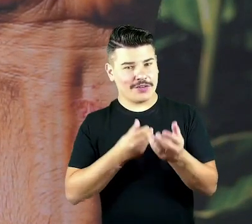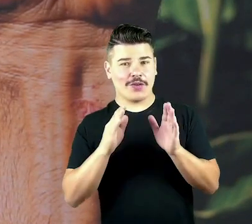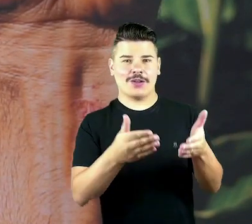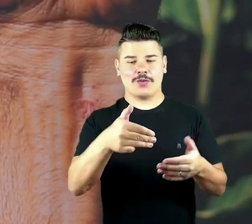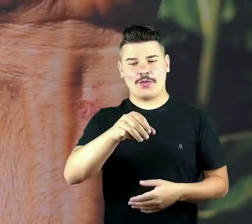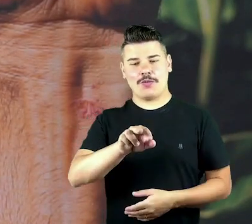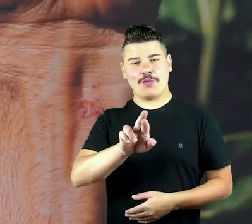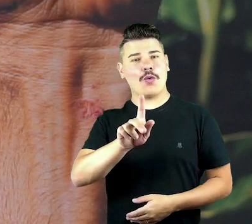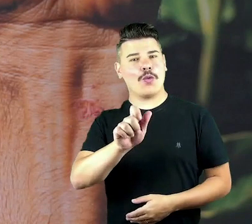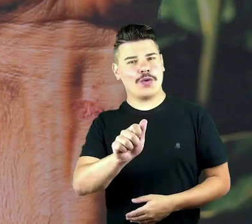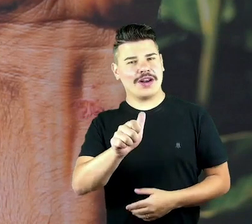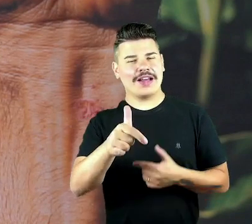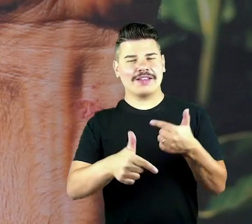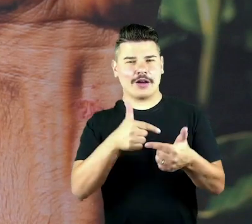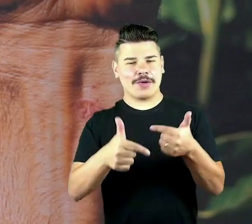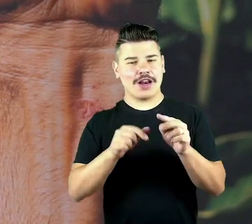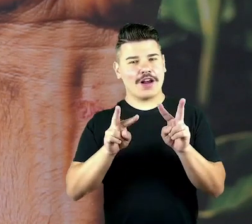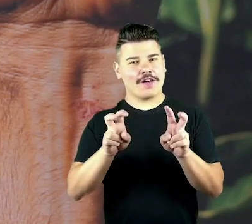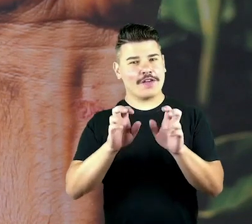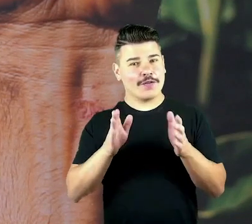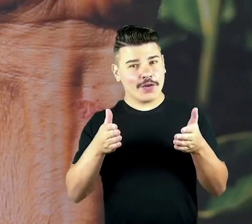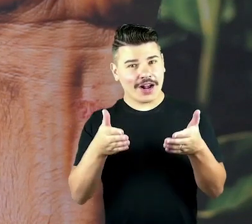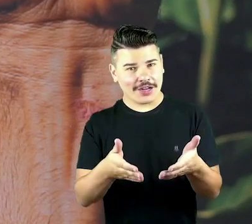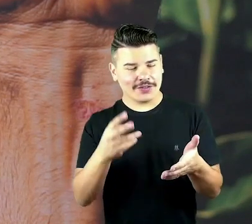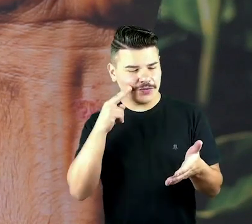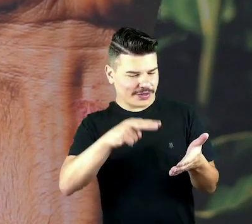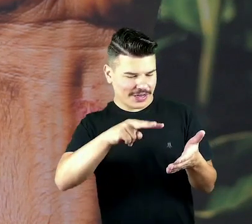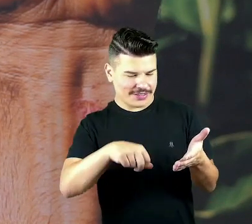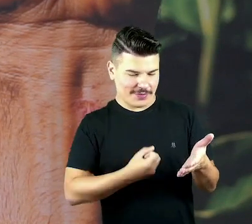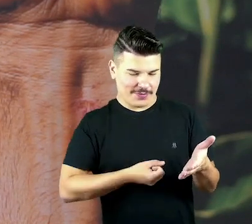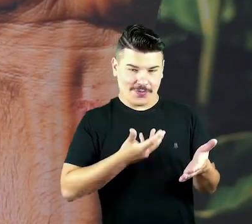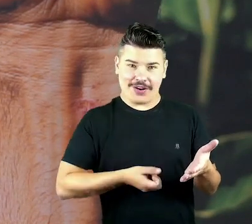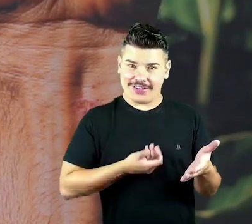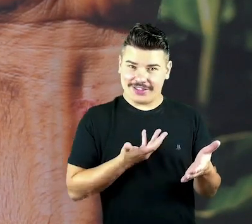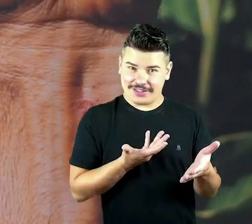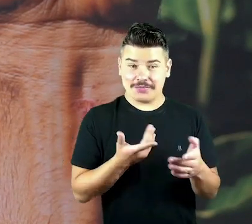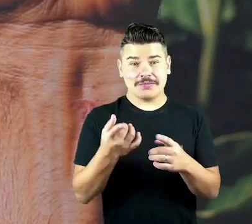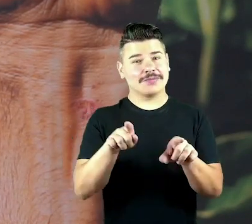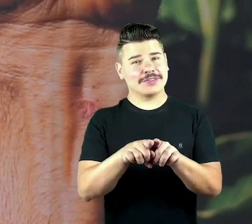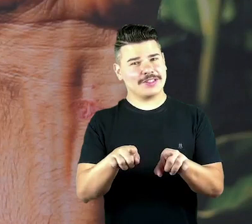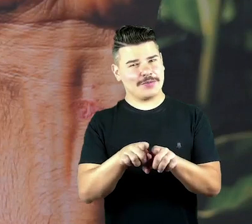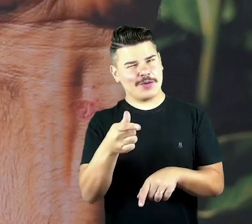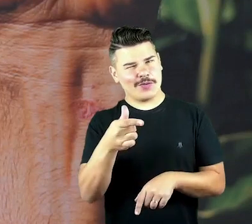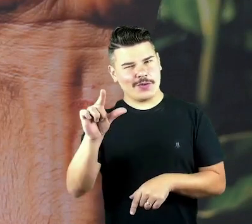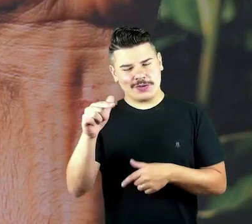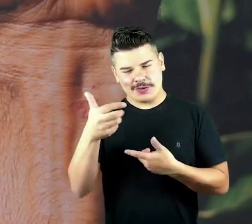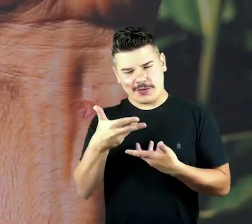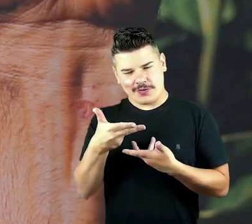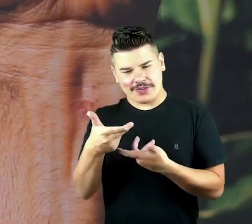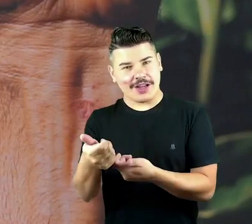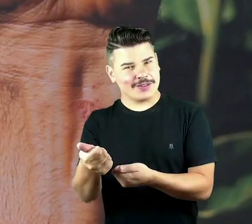Arthur Moura Campos, que trabalha bastante com a visualidade na sua poética. E tal é o caso também do nosso